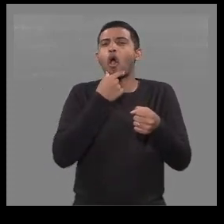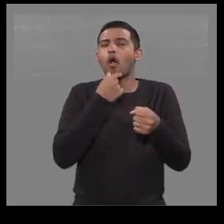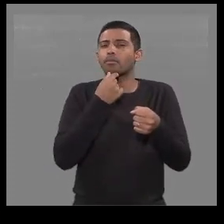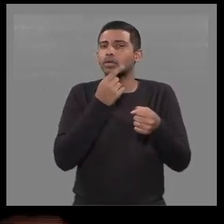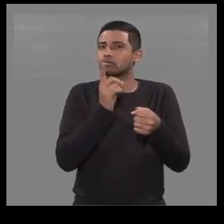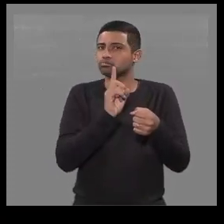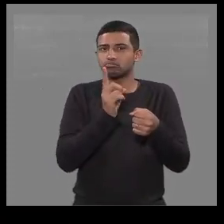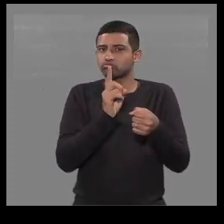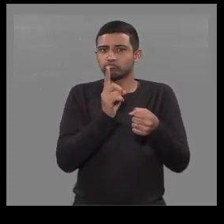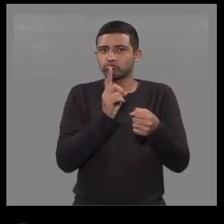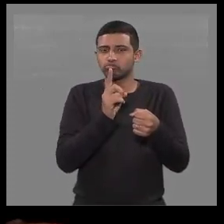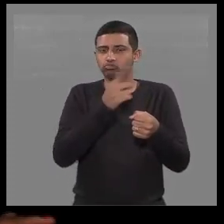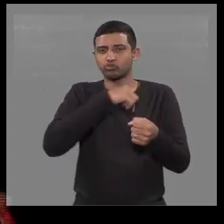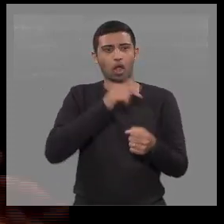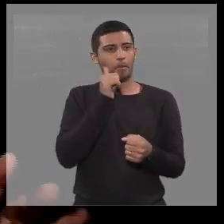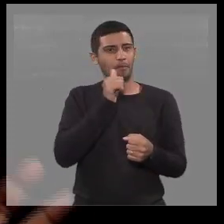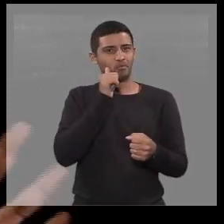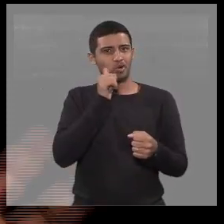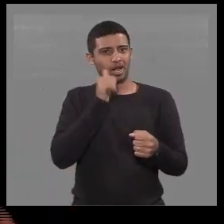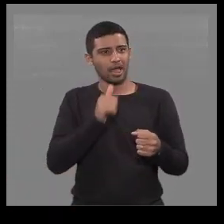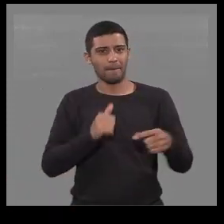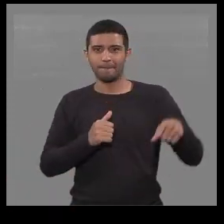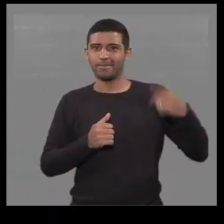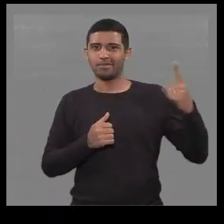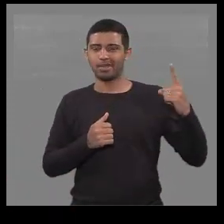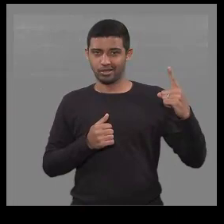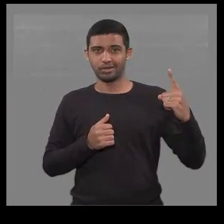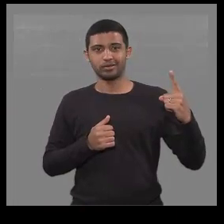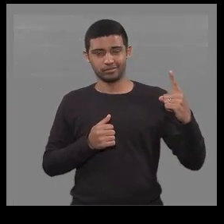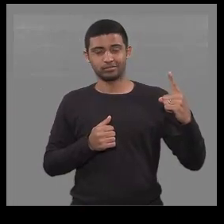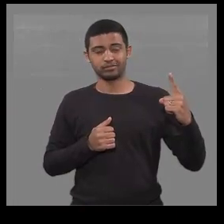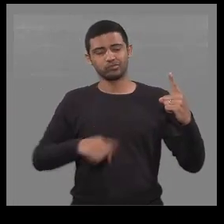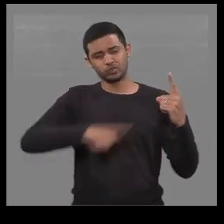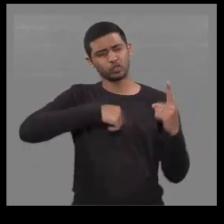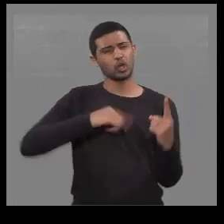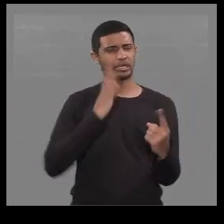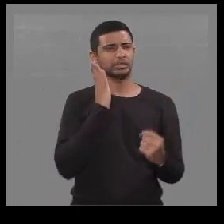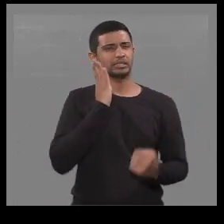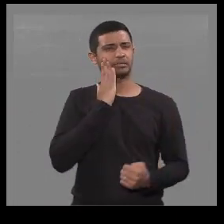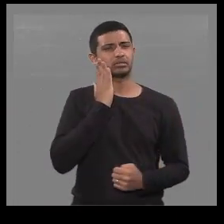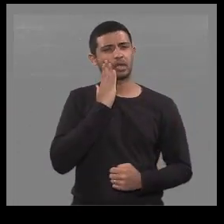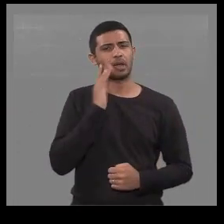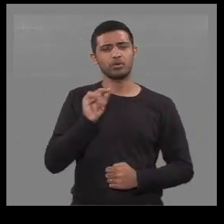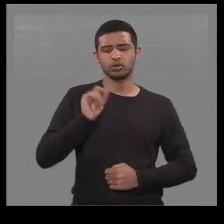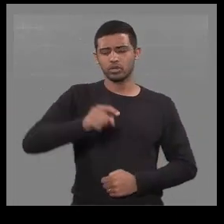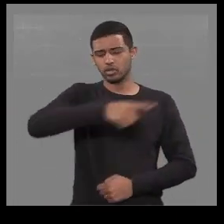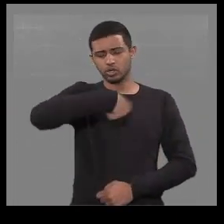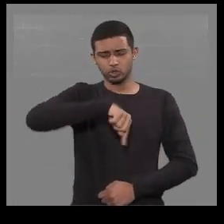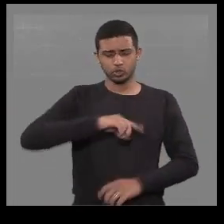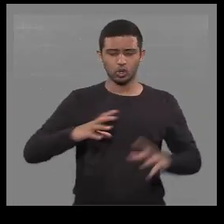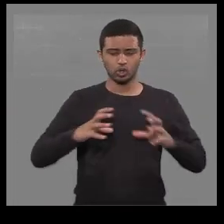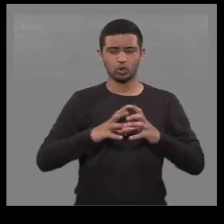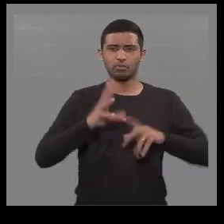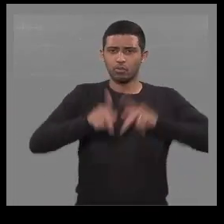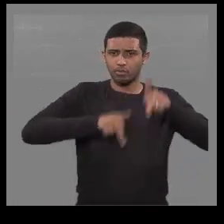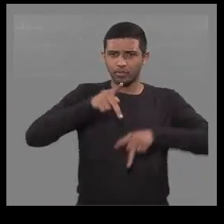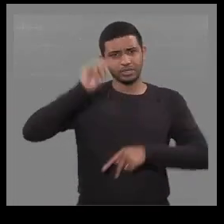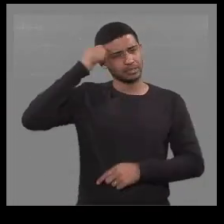e depois vêm os homens negros. Não, nós somos afrocentrados, nós somos panafricanistas. A gente entende que